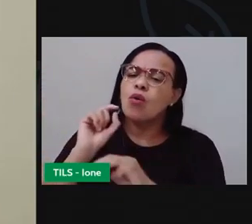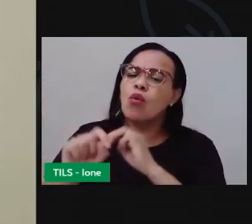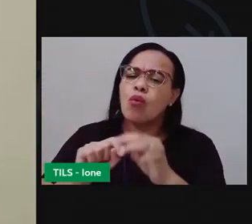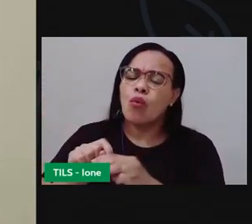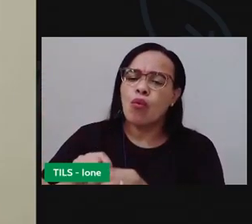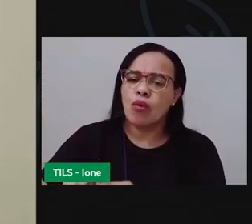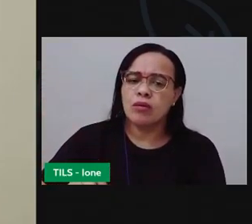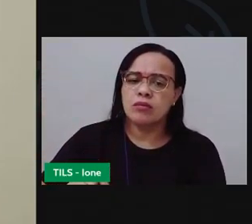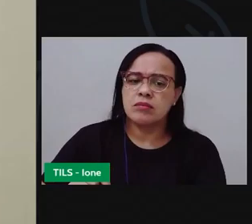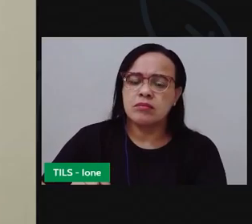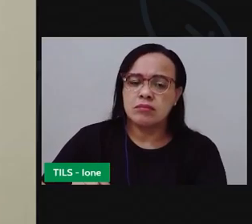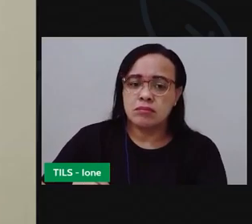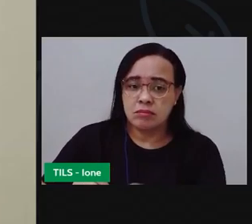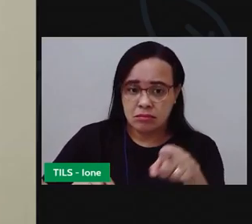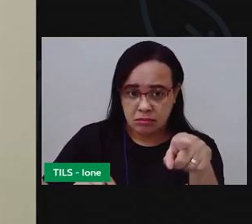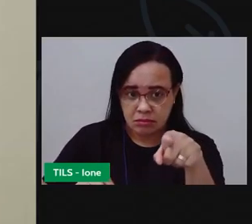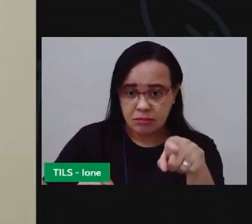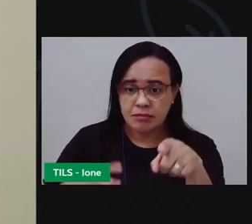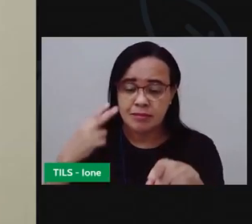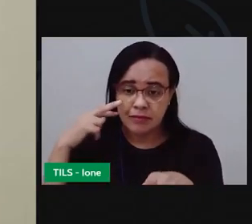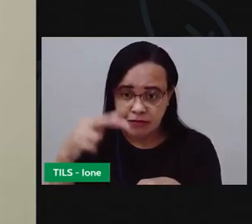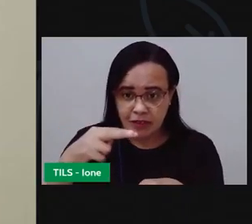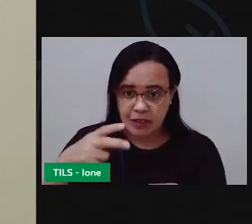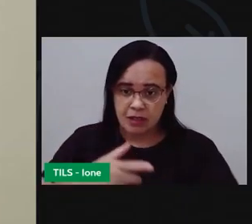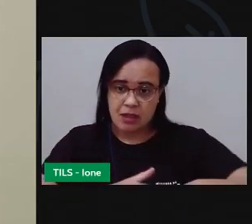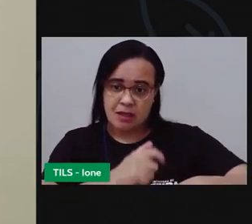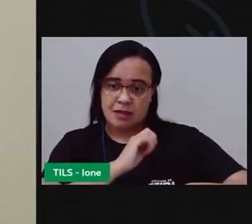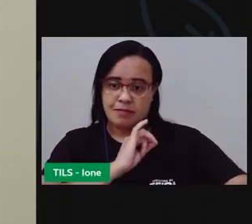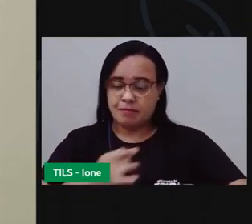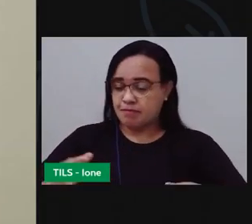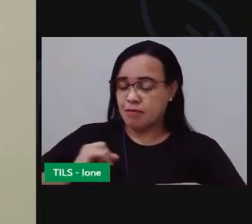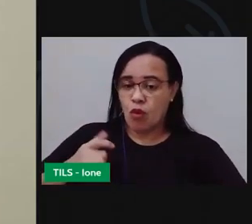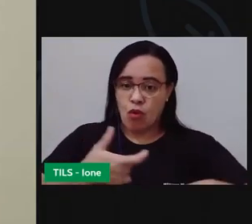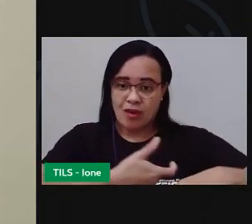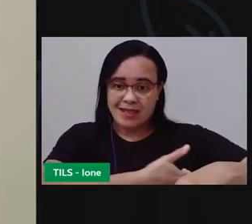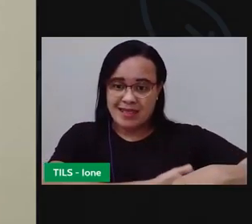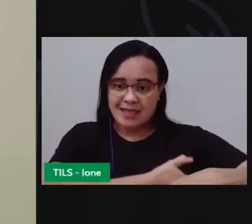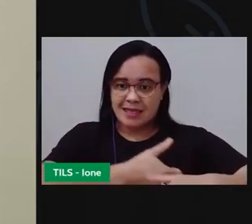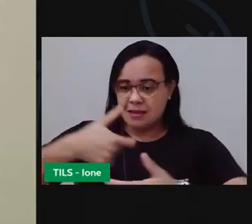desodorante, aerossol, olha, é produzido com metal.